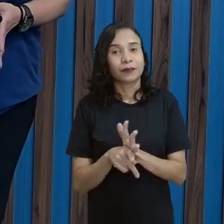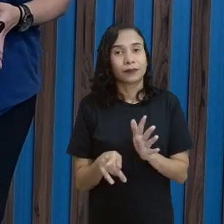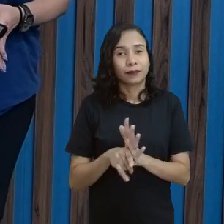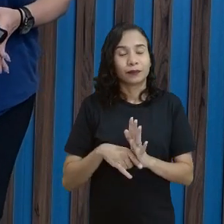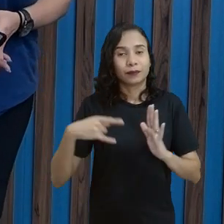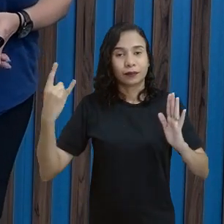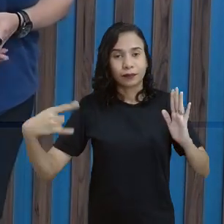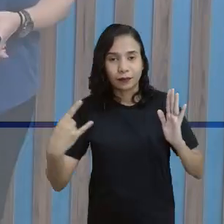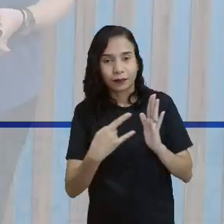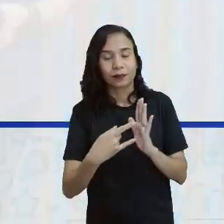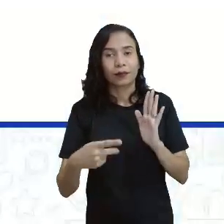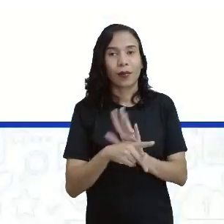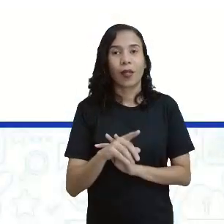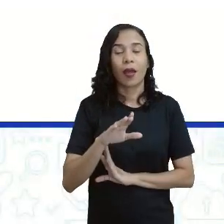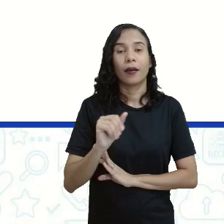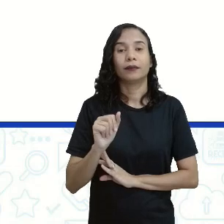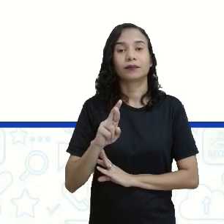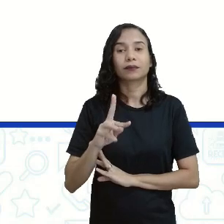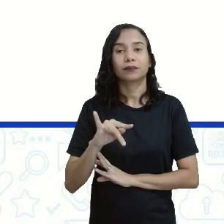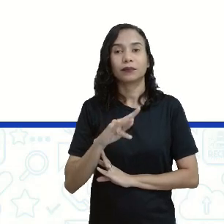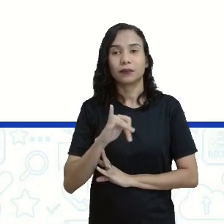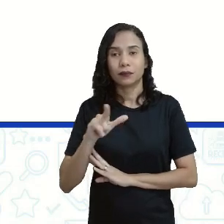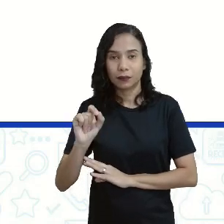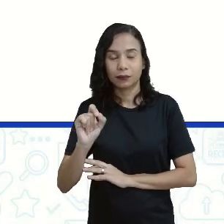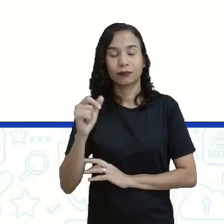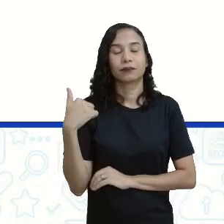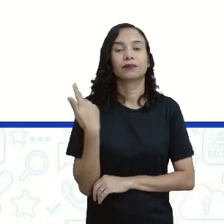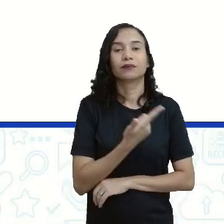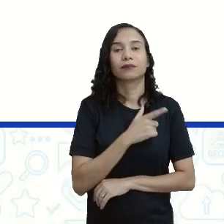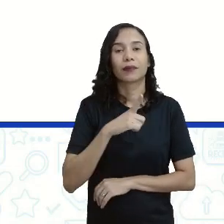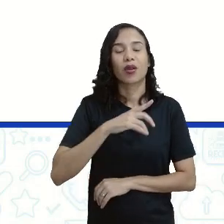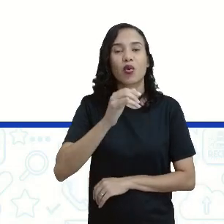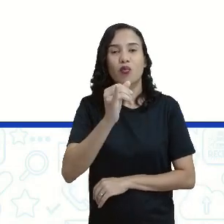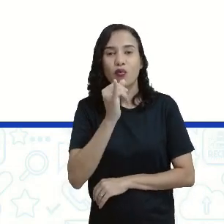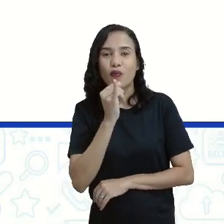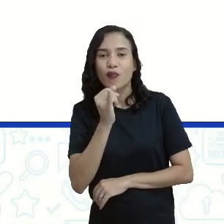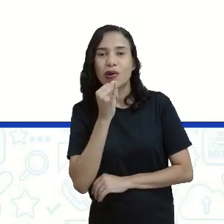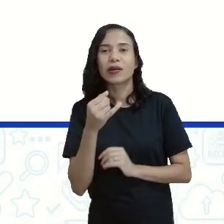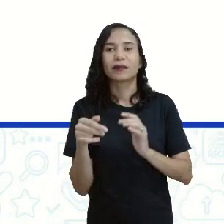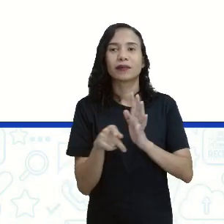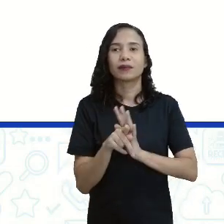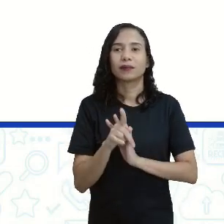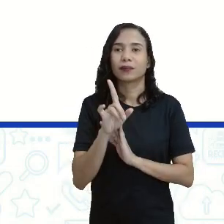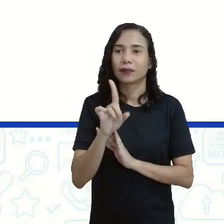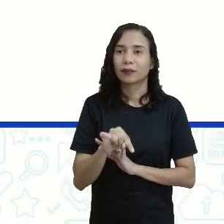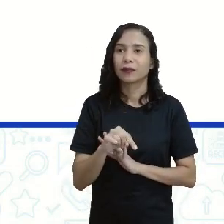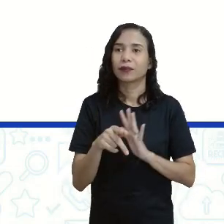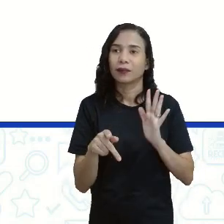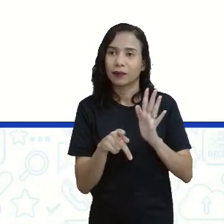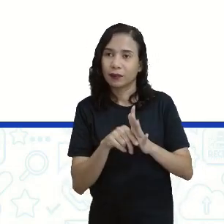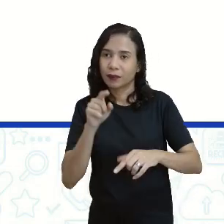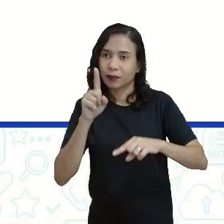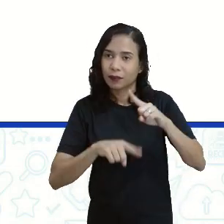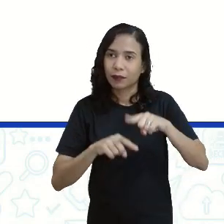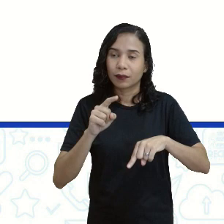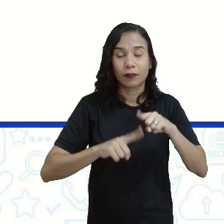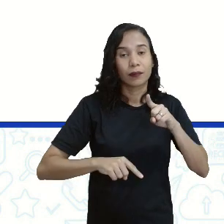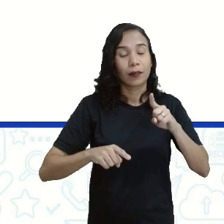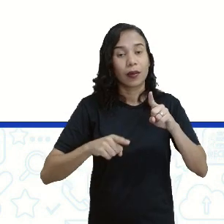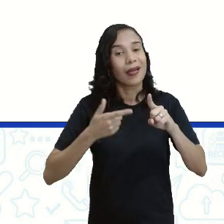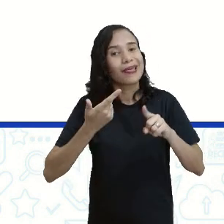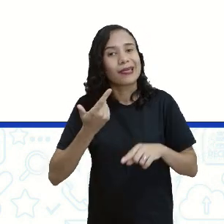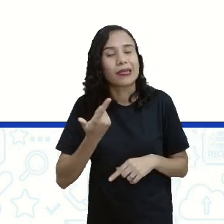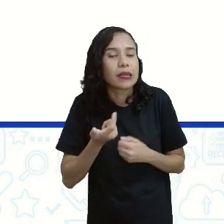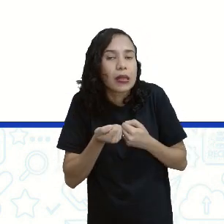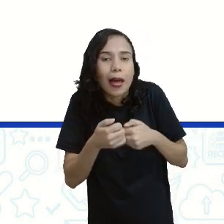magnetismo artificial, pessoal, nós temos um exemplo aí, né? Então, o magnetismo artificial é aquela magnetização de material